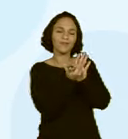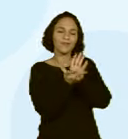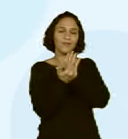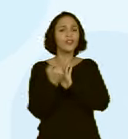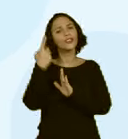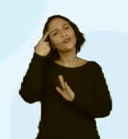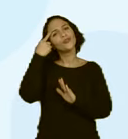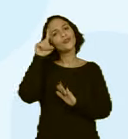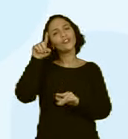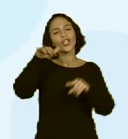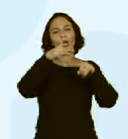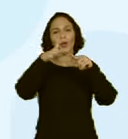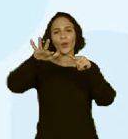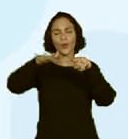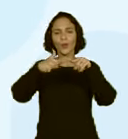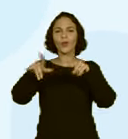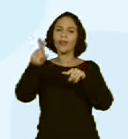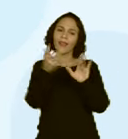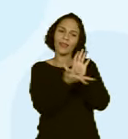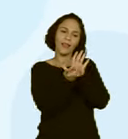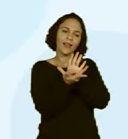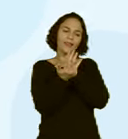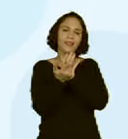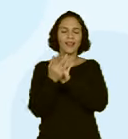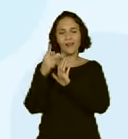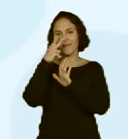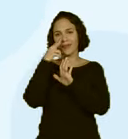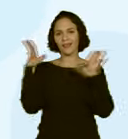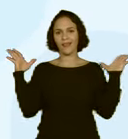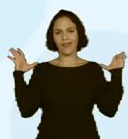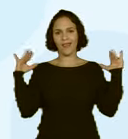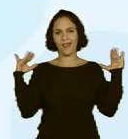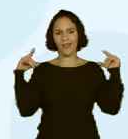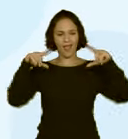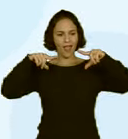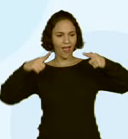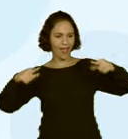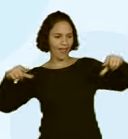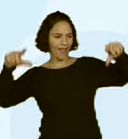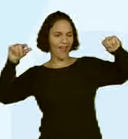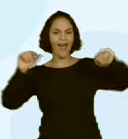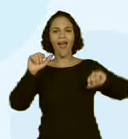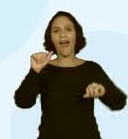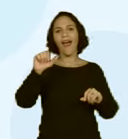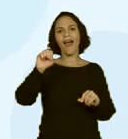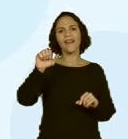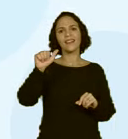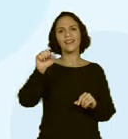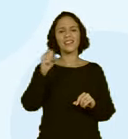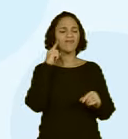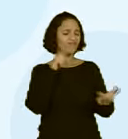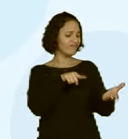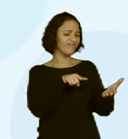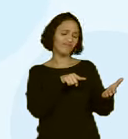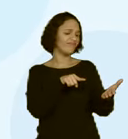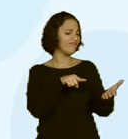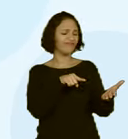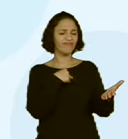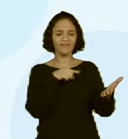para desenhar asas para ela. E a mãe desenha várias tentativas de asas, de vários tipos, e nenhuma